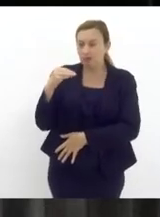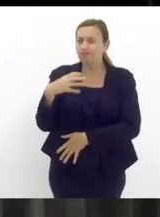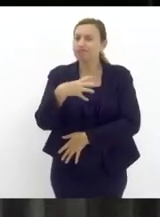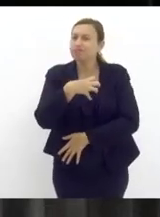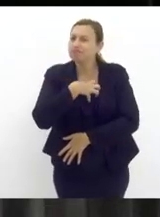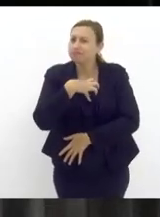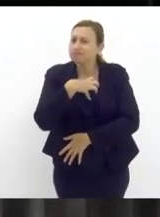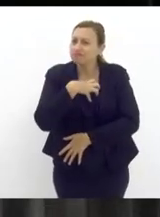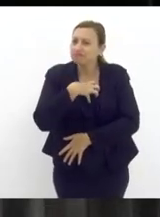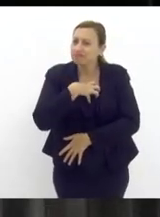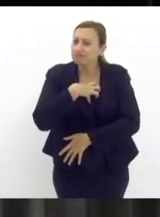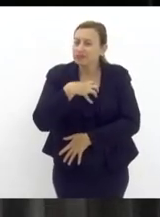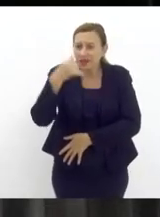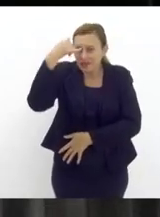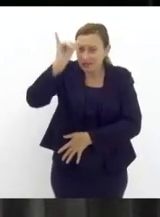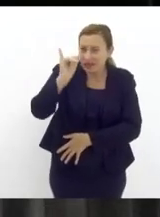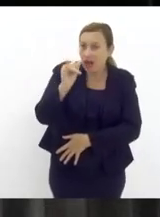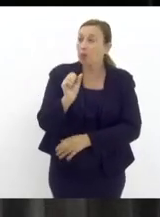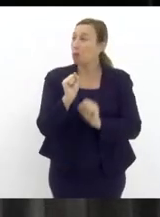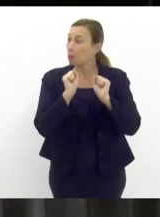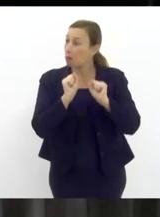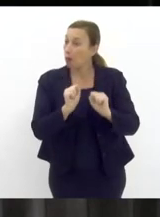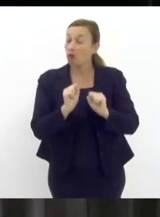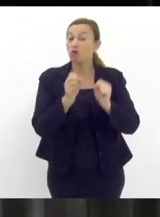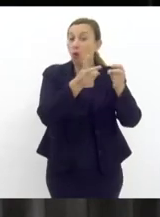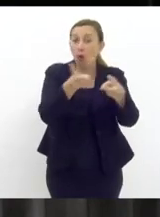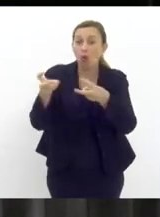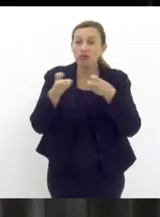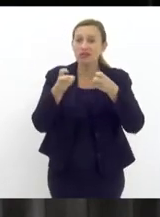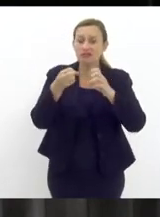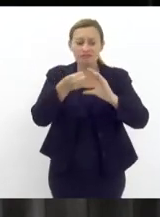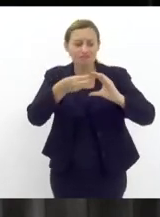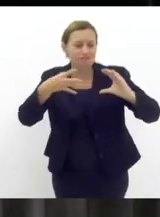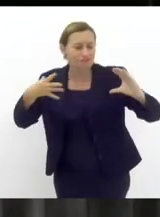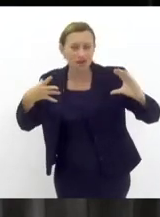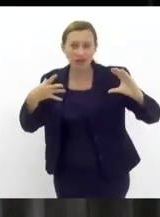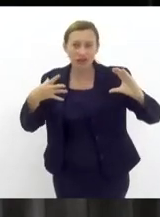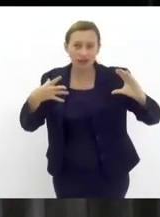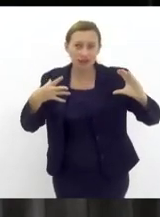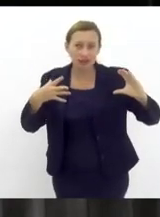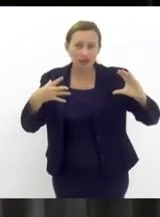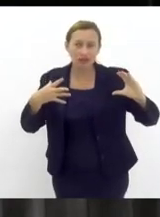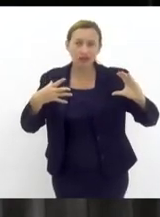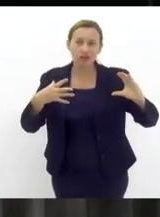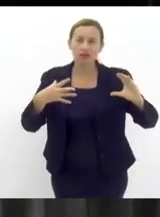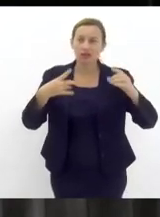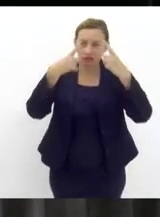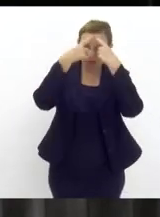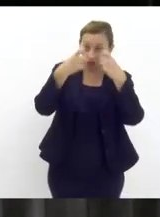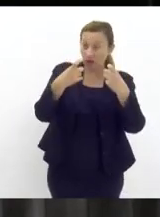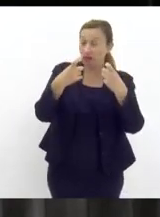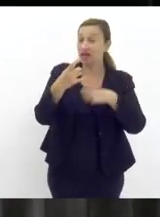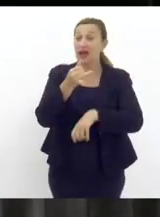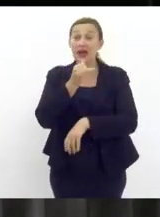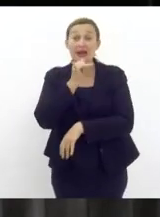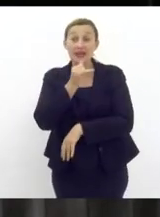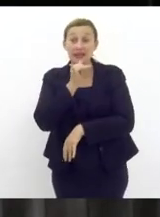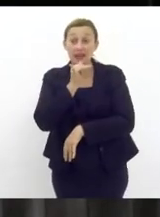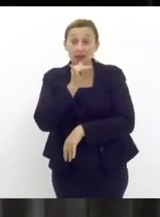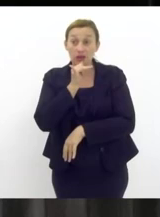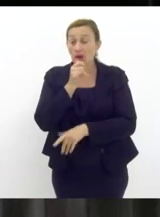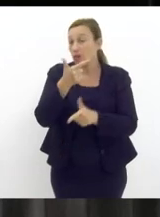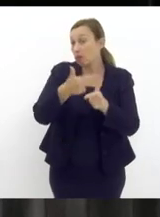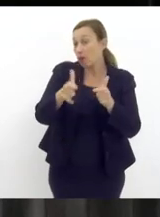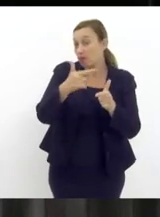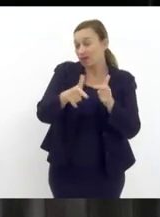sentido de prevenir a gente pode observar características comuns em Tais ataques por exemplo problema de saúde